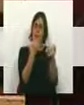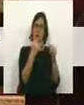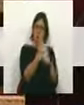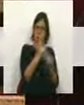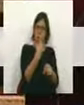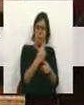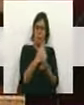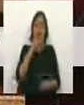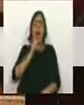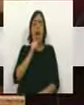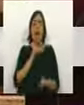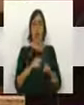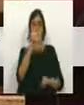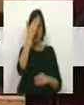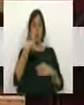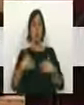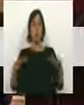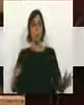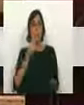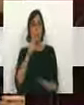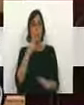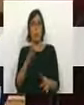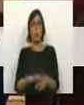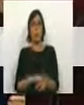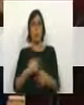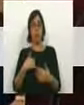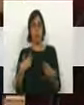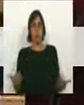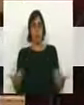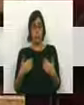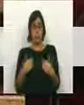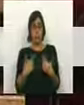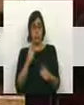autónomas. E a região autónoma dos Açores, julgo eu poder dizê-lo, eu regozijo-me, eu sou...